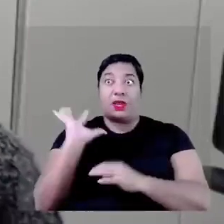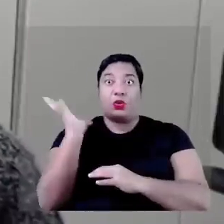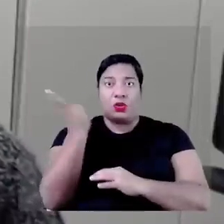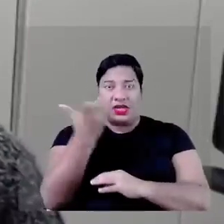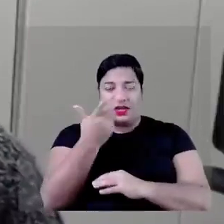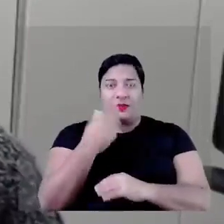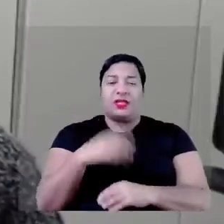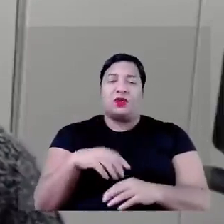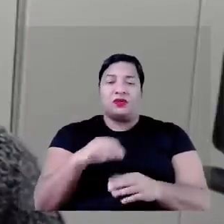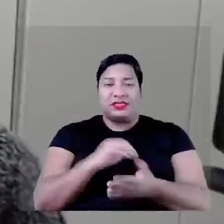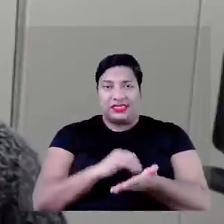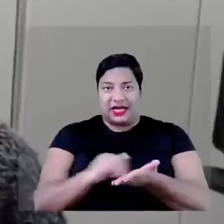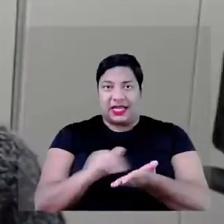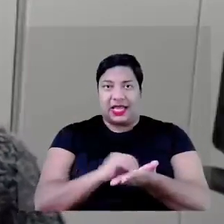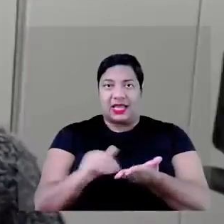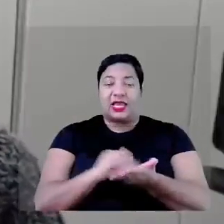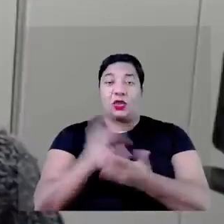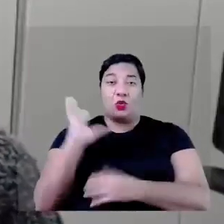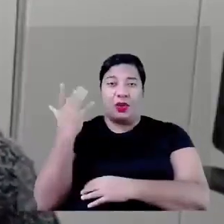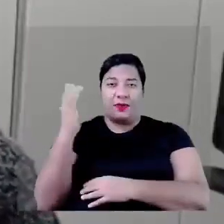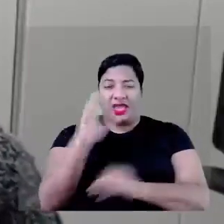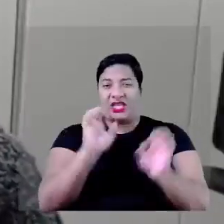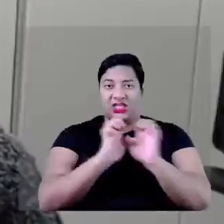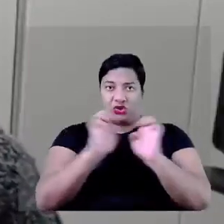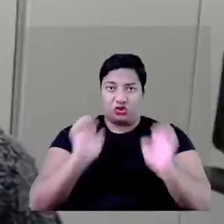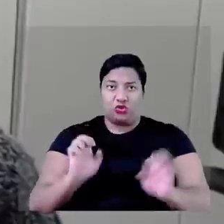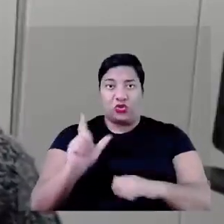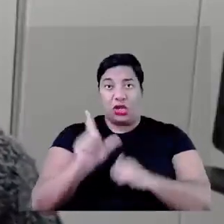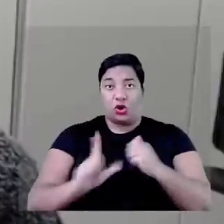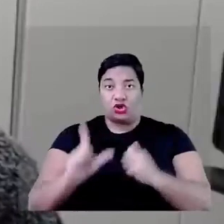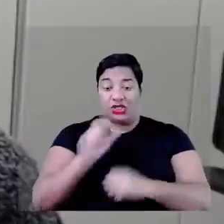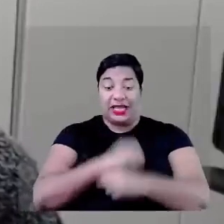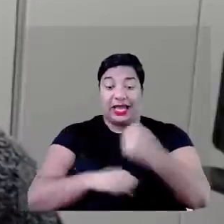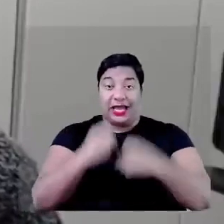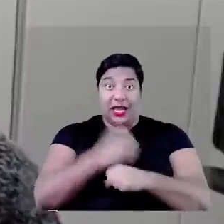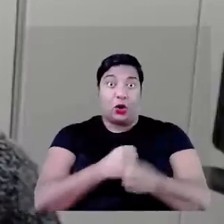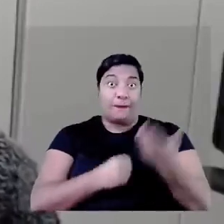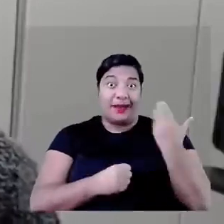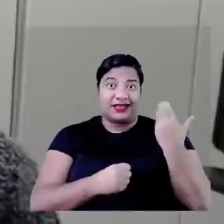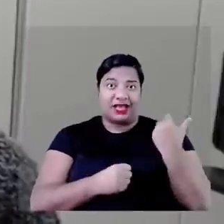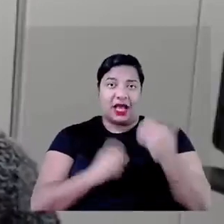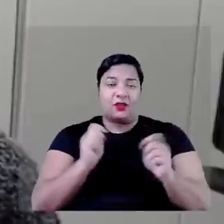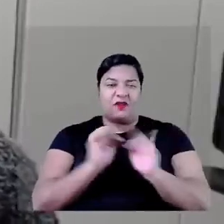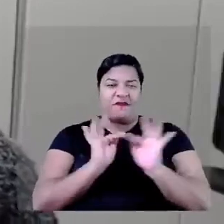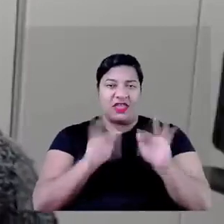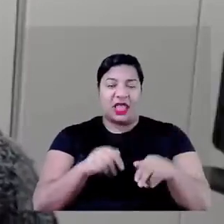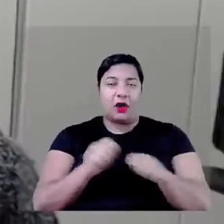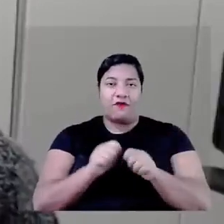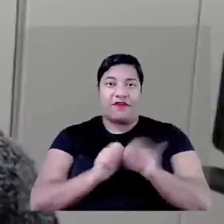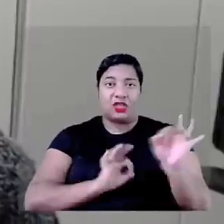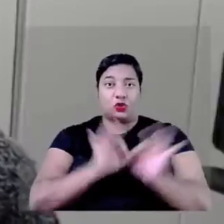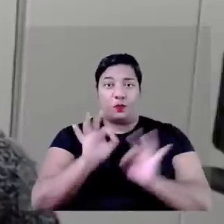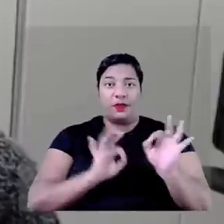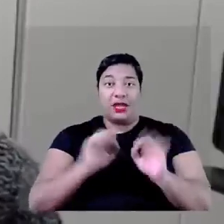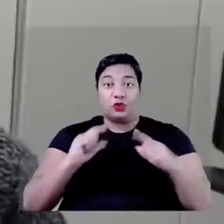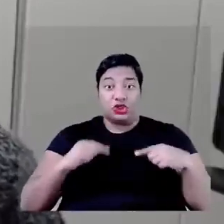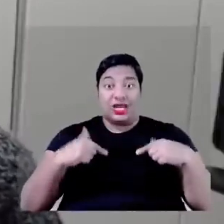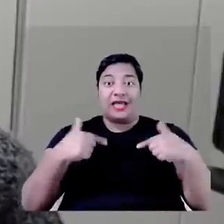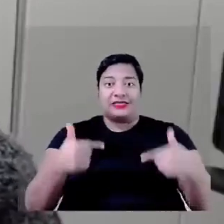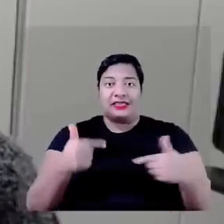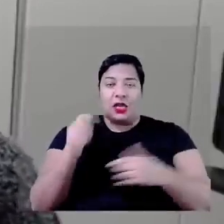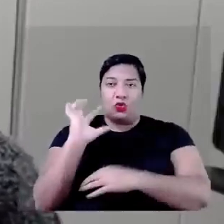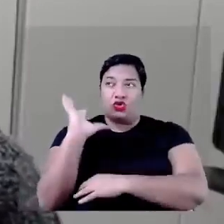Logística, ela desenvolveu, no final do ano passado, um plano de ação climática para o estado de São Paulo. Ele foi construído a várias